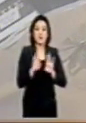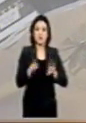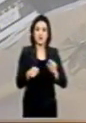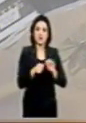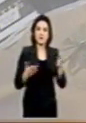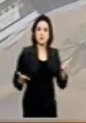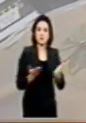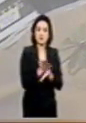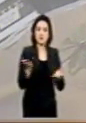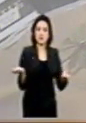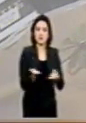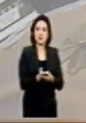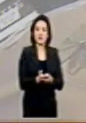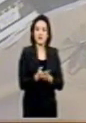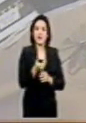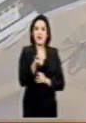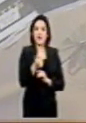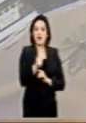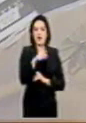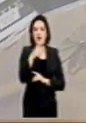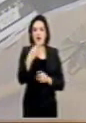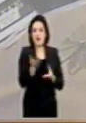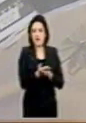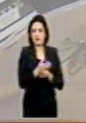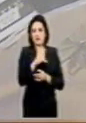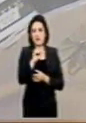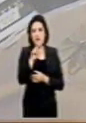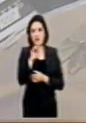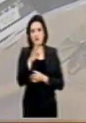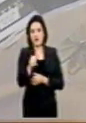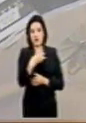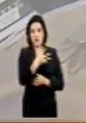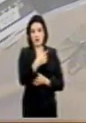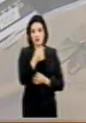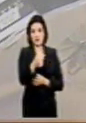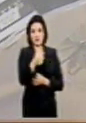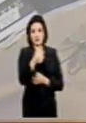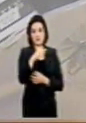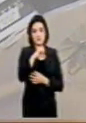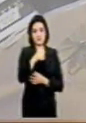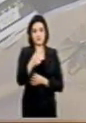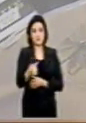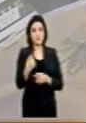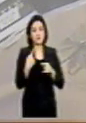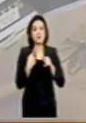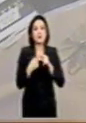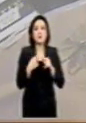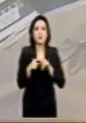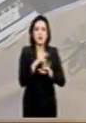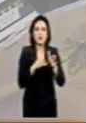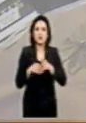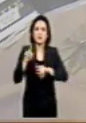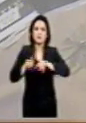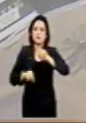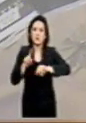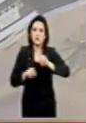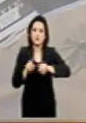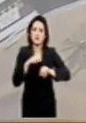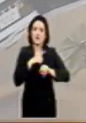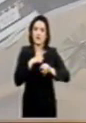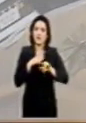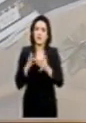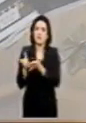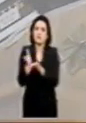cautelar 4297, na qual se requer a apreensão dos elementos probatórios arrecadados por meio da